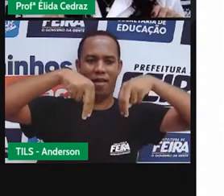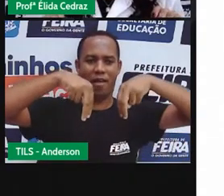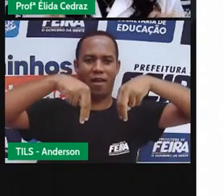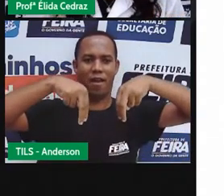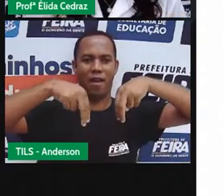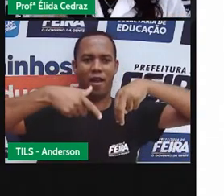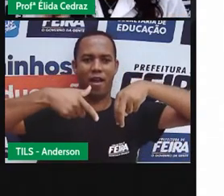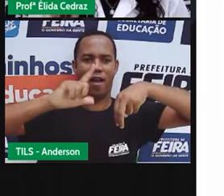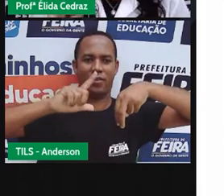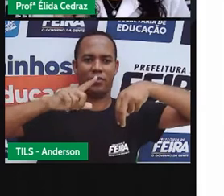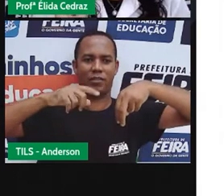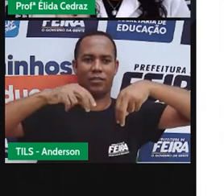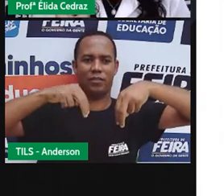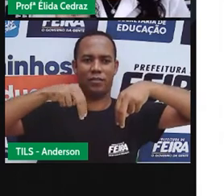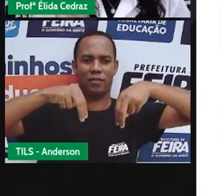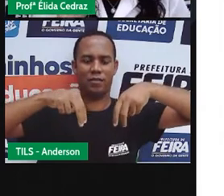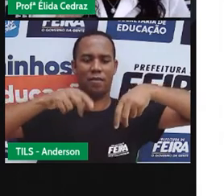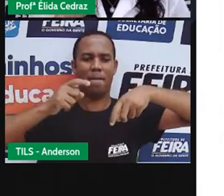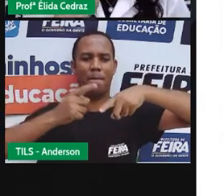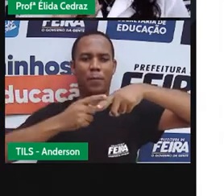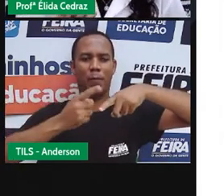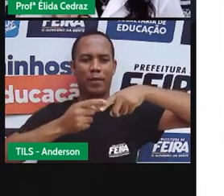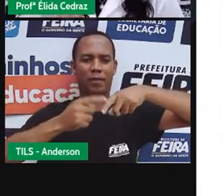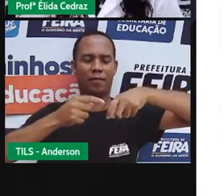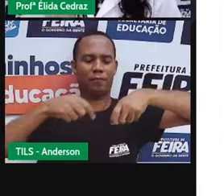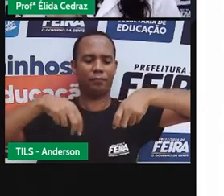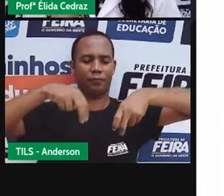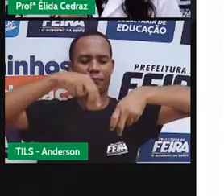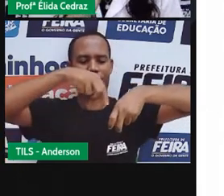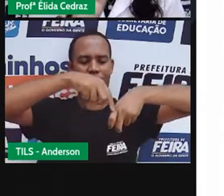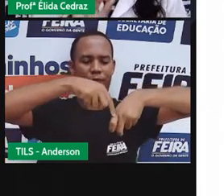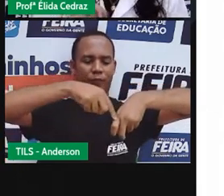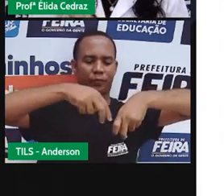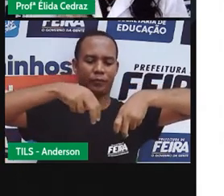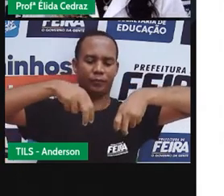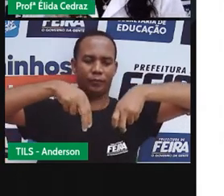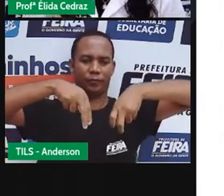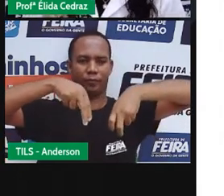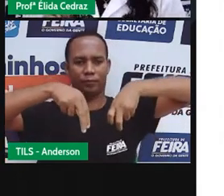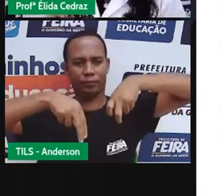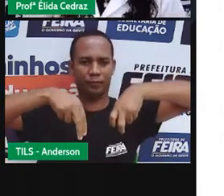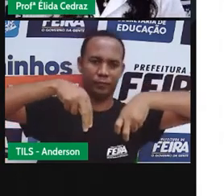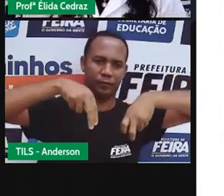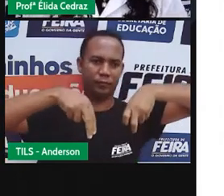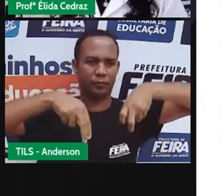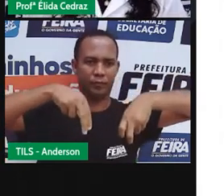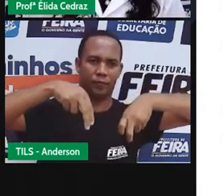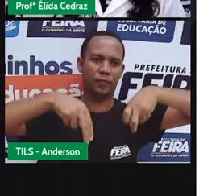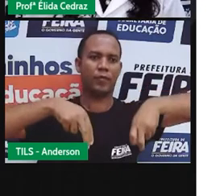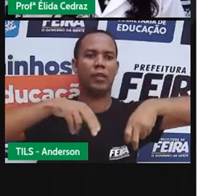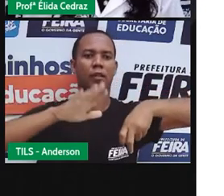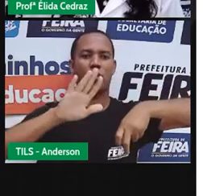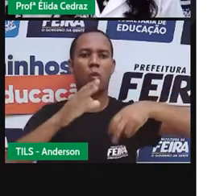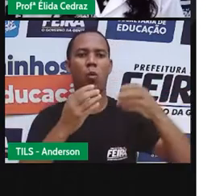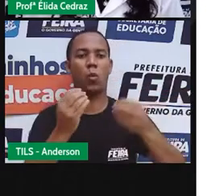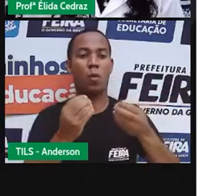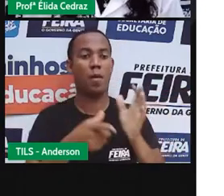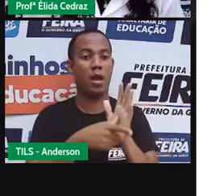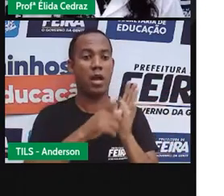pernas de pau, não. A brincadeira começa antes. Olha só. Começa com a caçada por